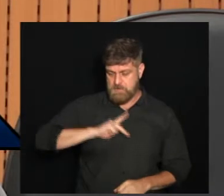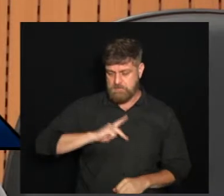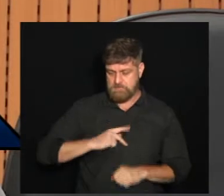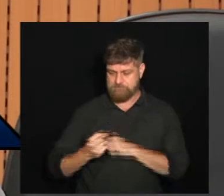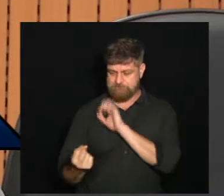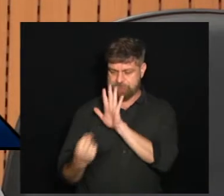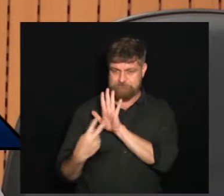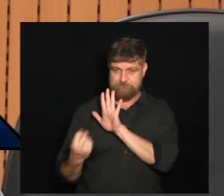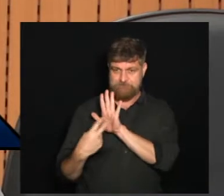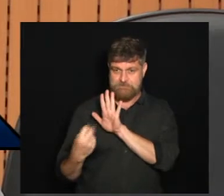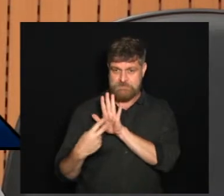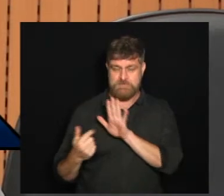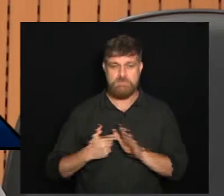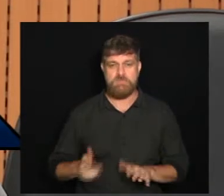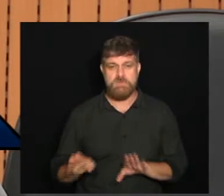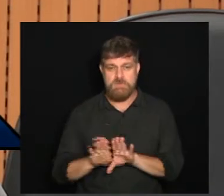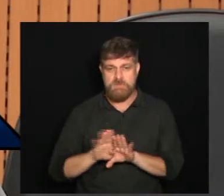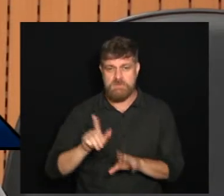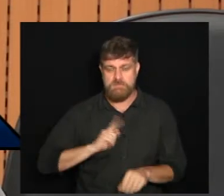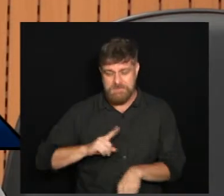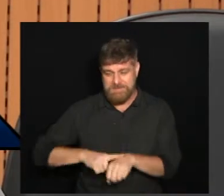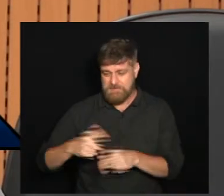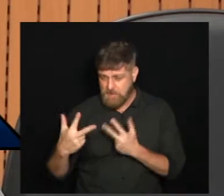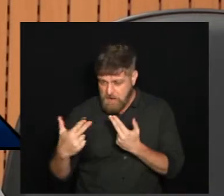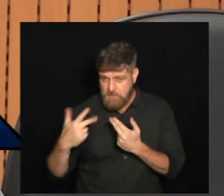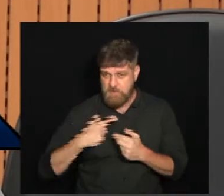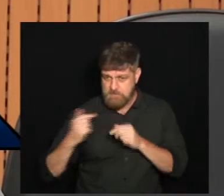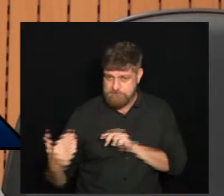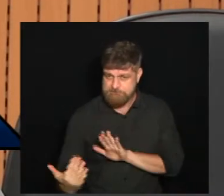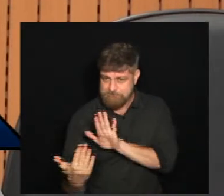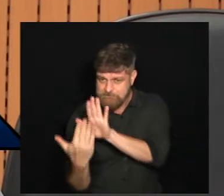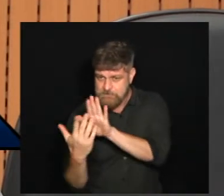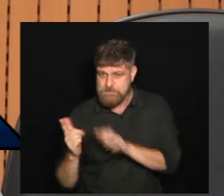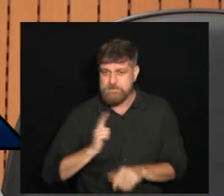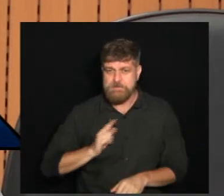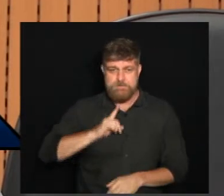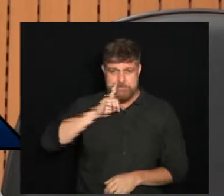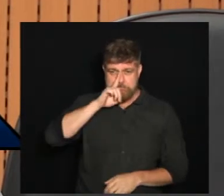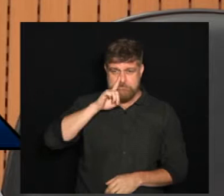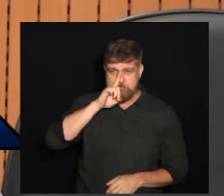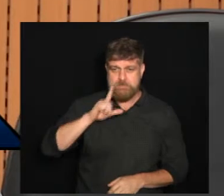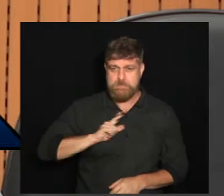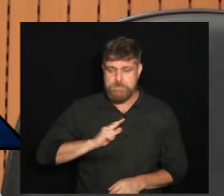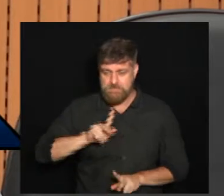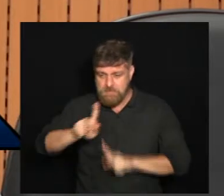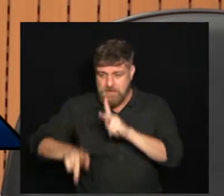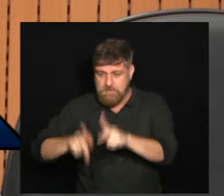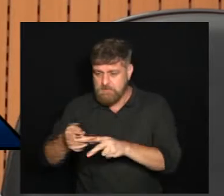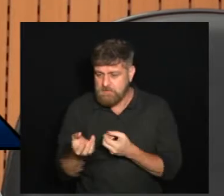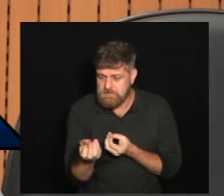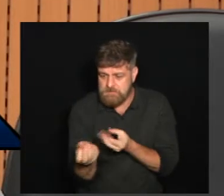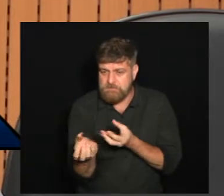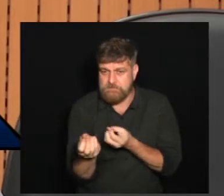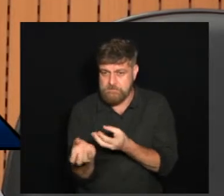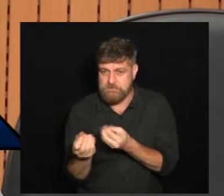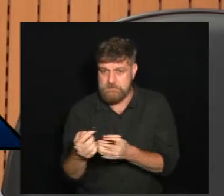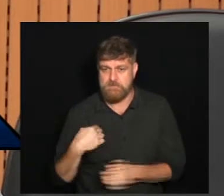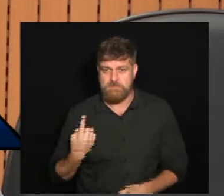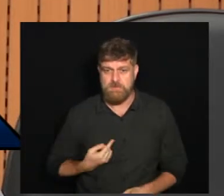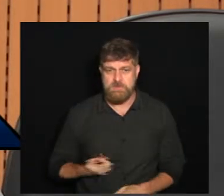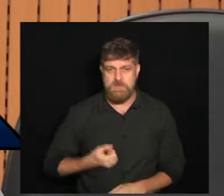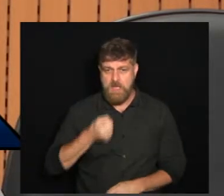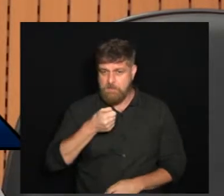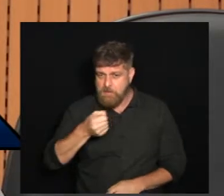contaminem e, ao mesmo tempo, atuando na linha de frente e correndo riscos para manter a população informada.